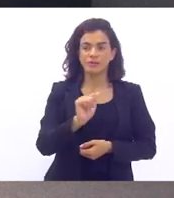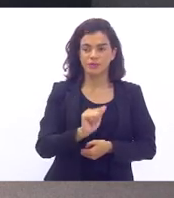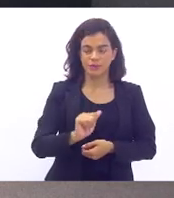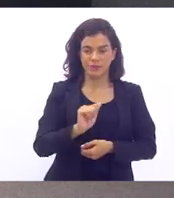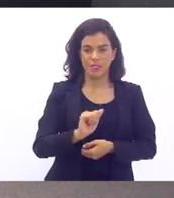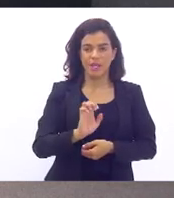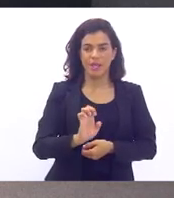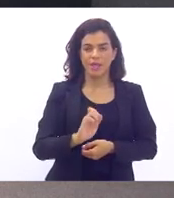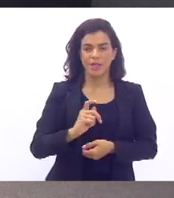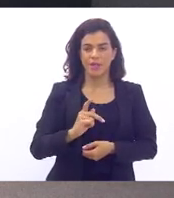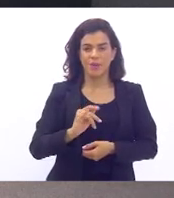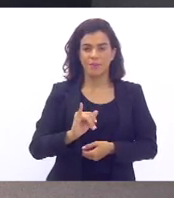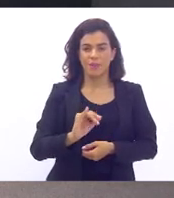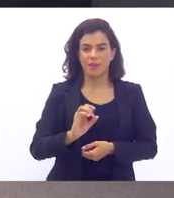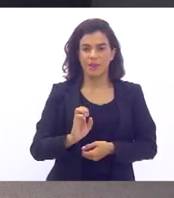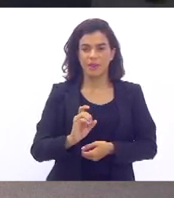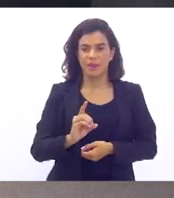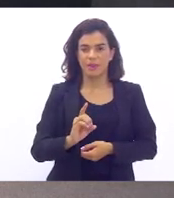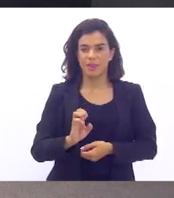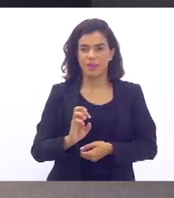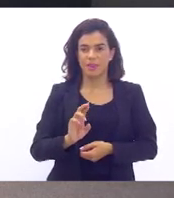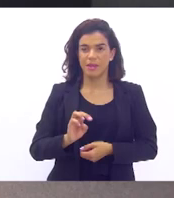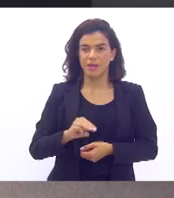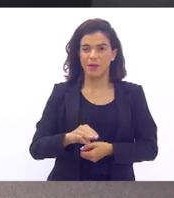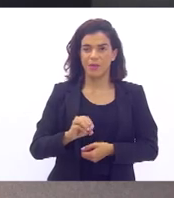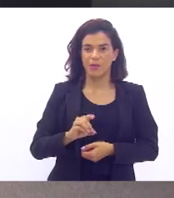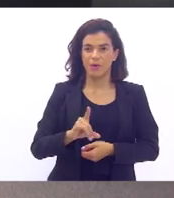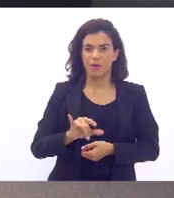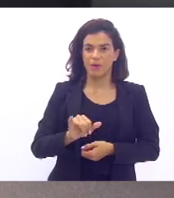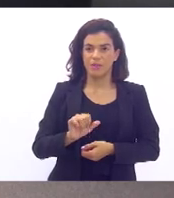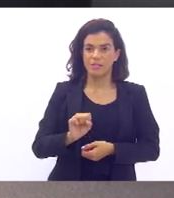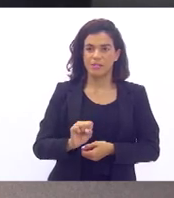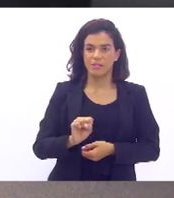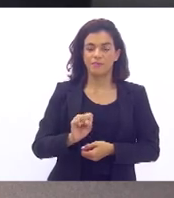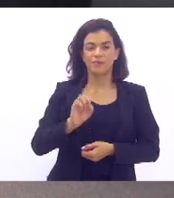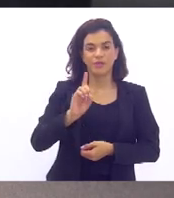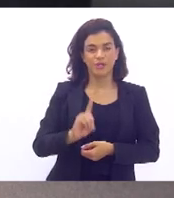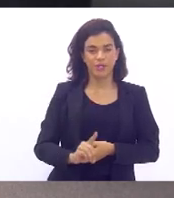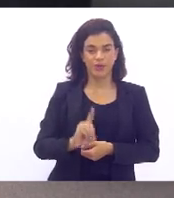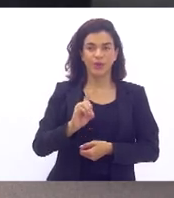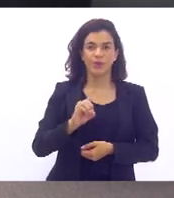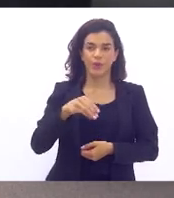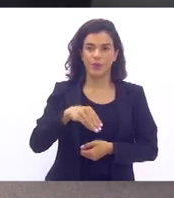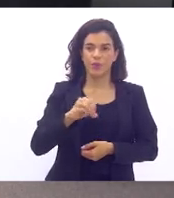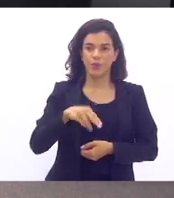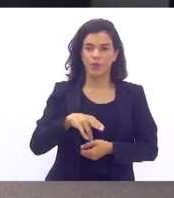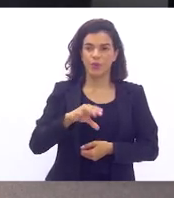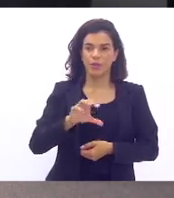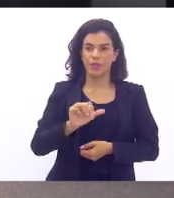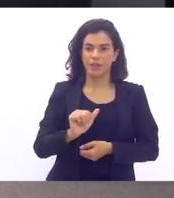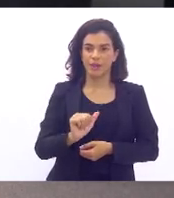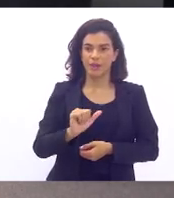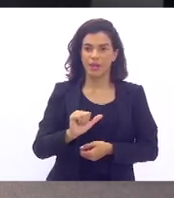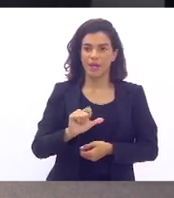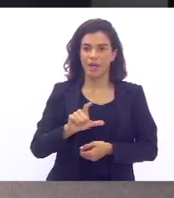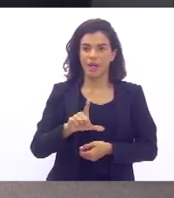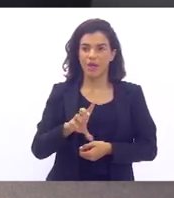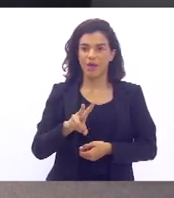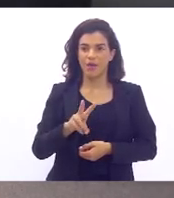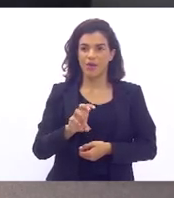epidermólise bolhosa do Estado do Rio de Janeiro a diretora Mônica Alves de Lima seja bem-vinda muito obrigado pela